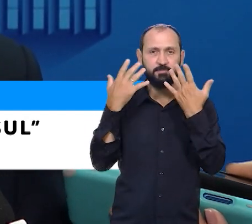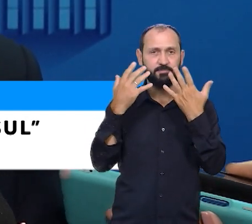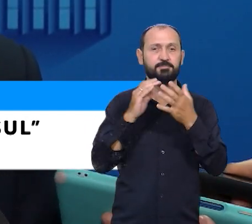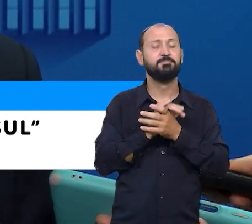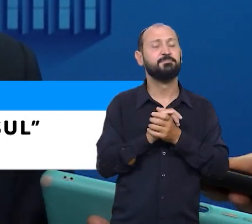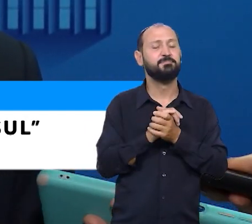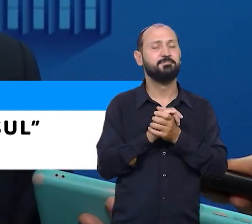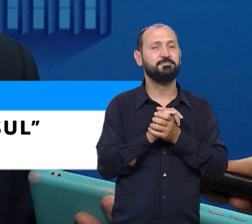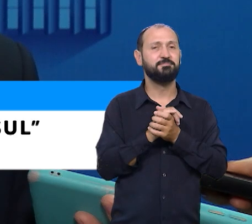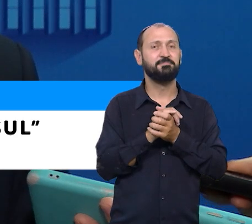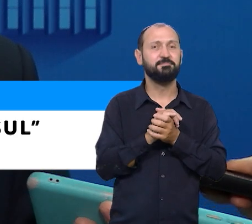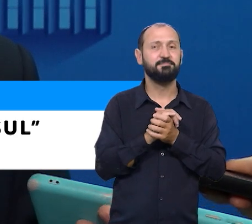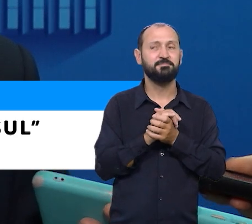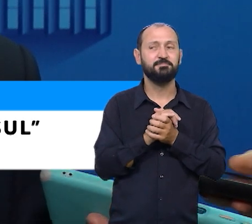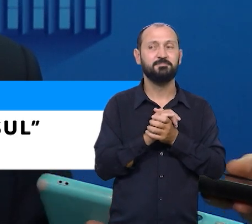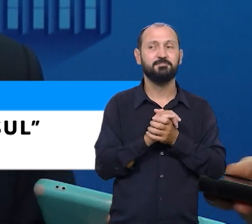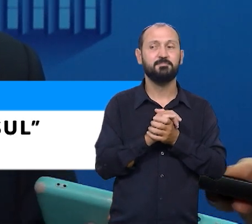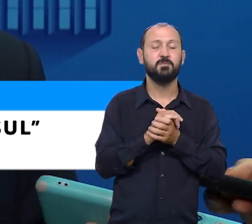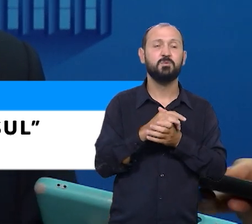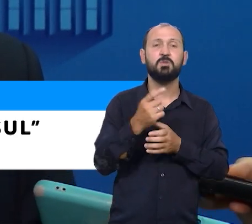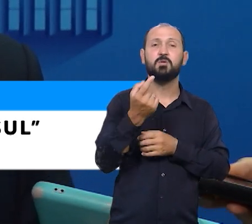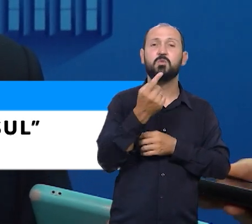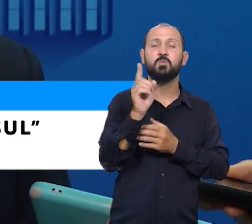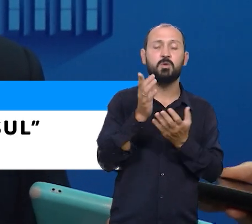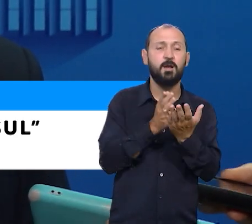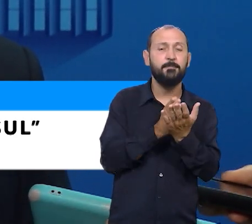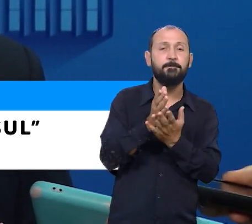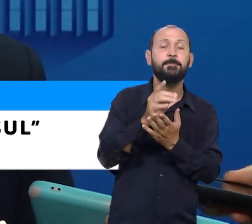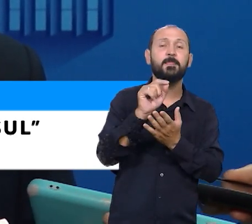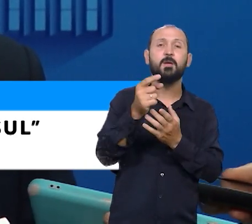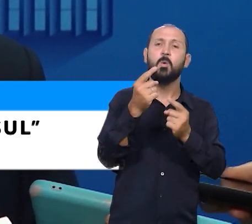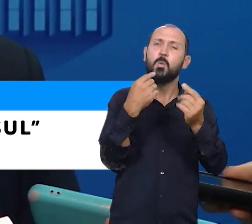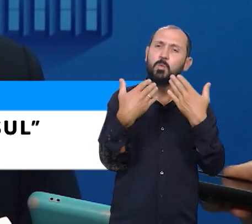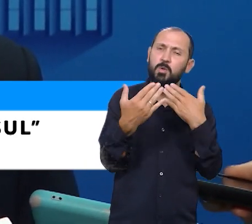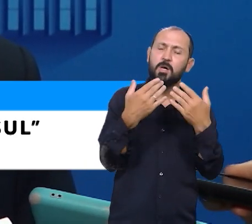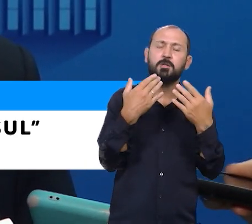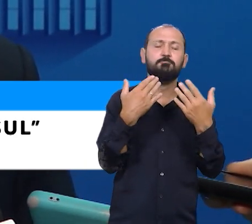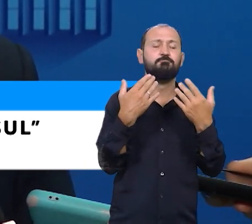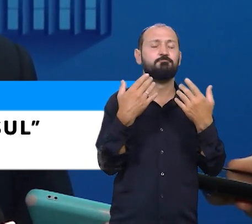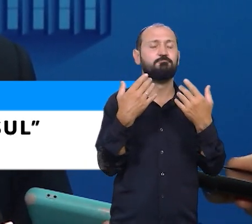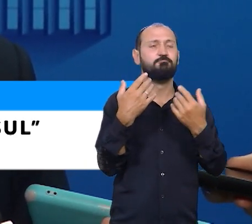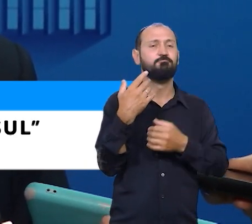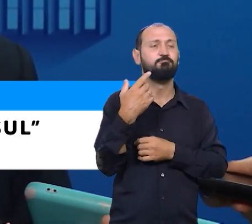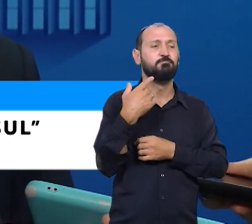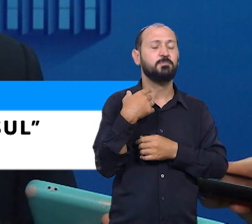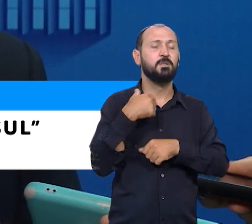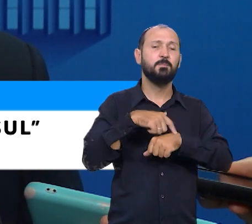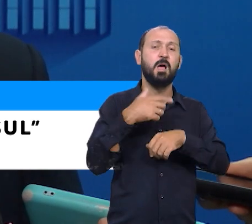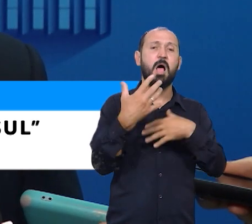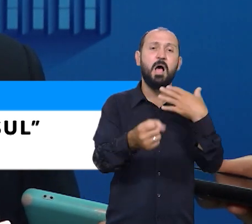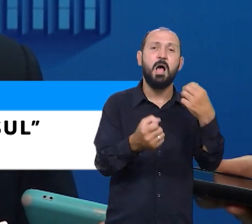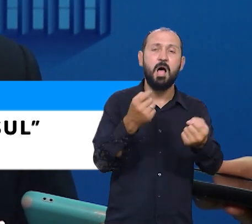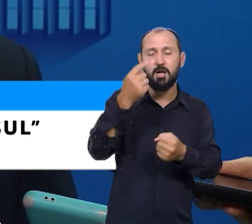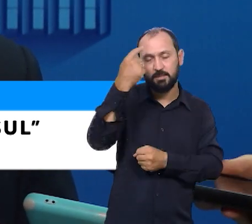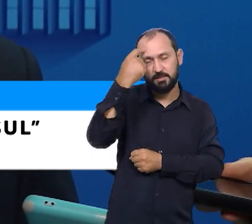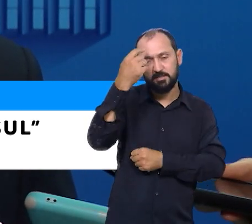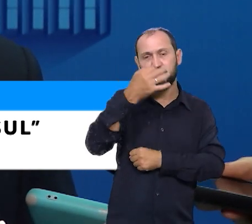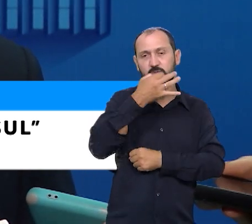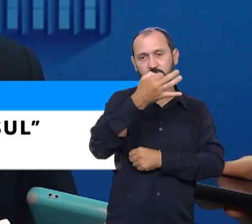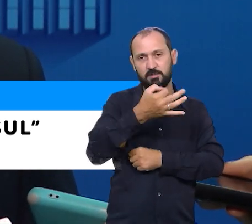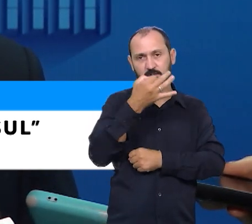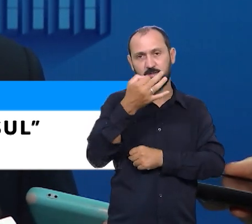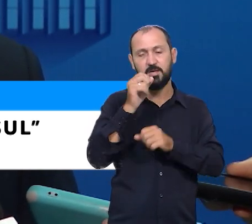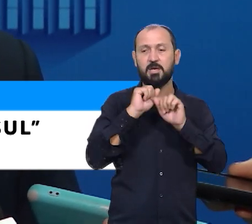meio ambiente. Então, diante disso, só tem um caminho, que é o debate, a discussão, o acolhimento